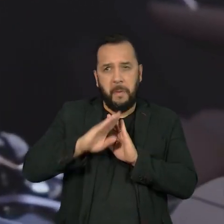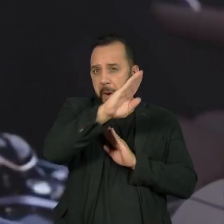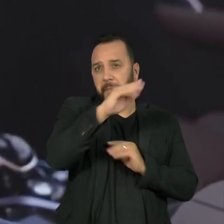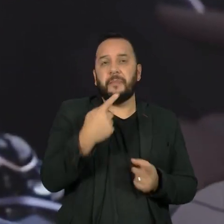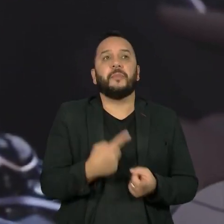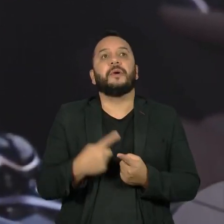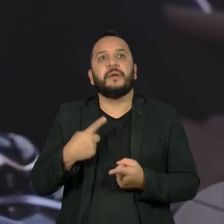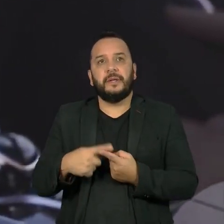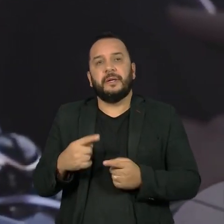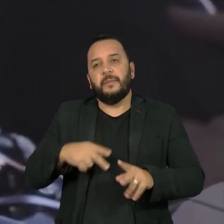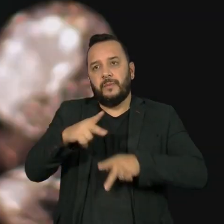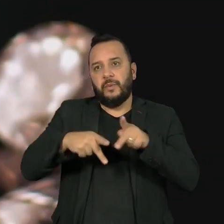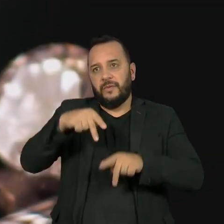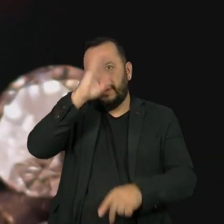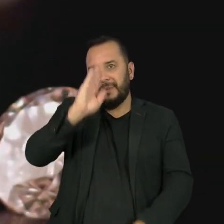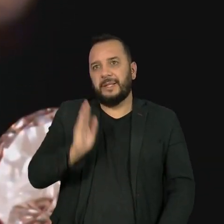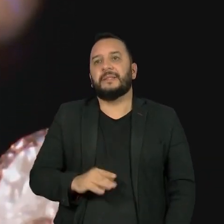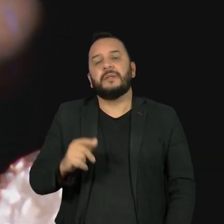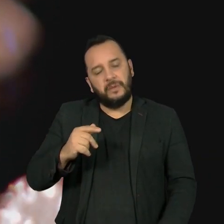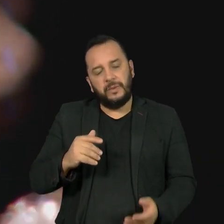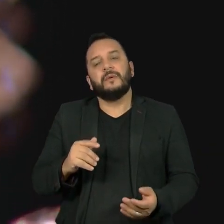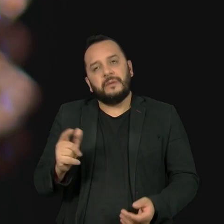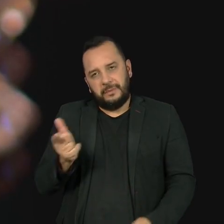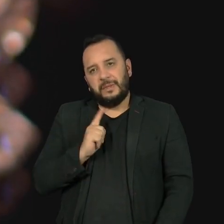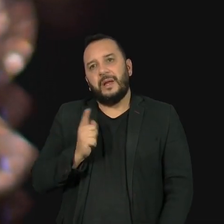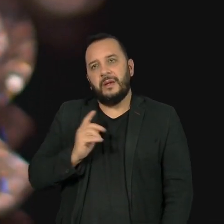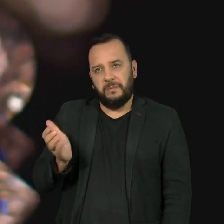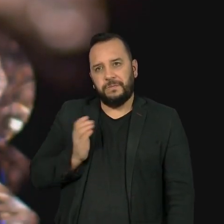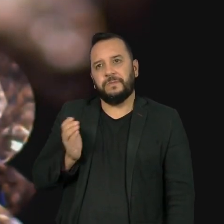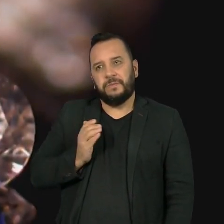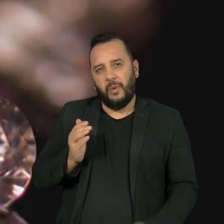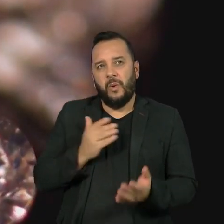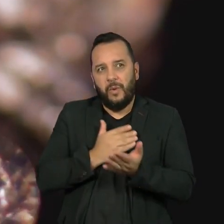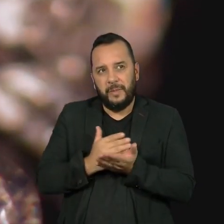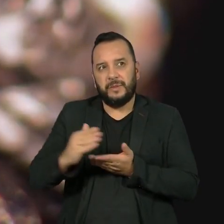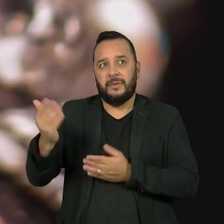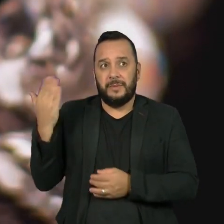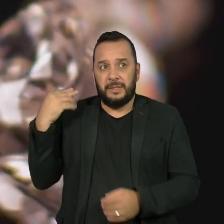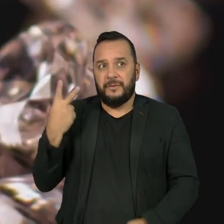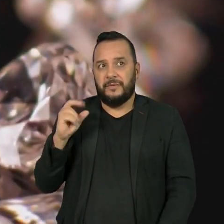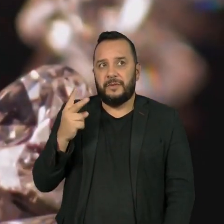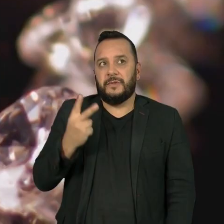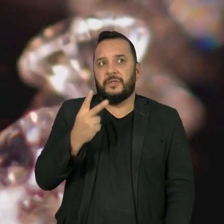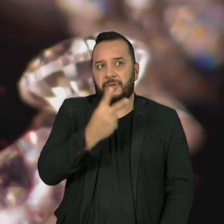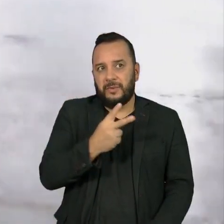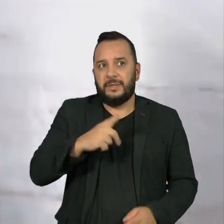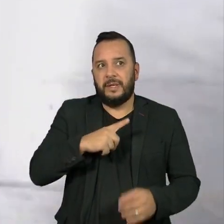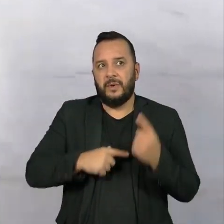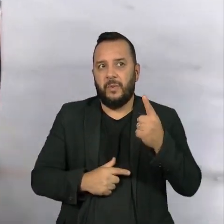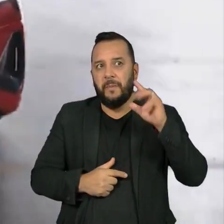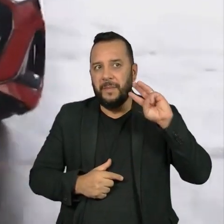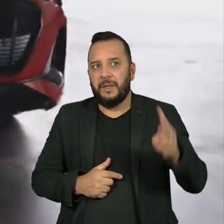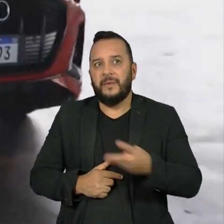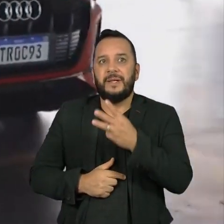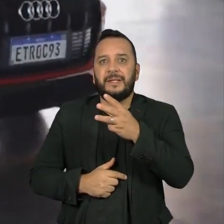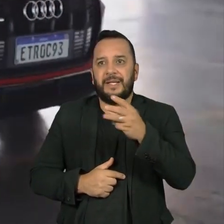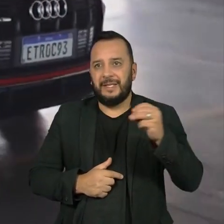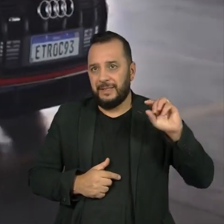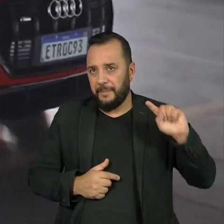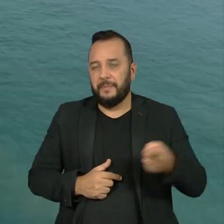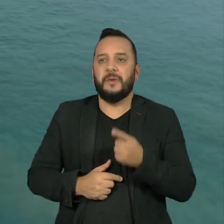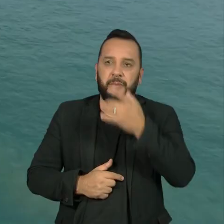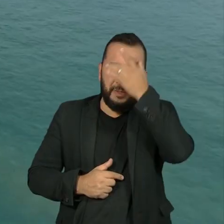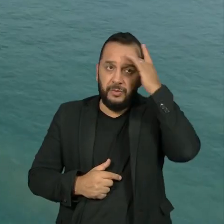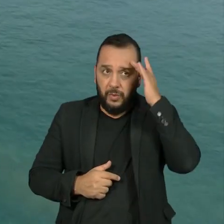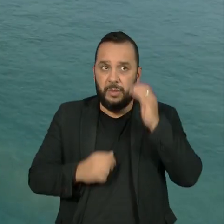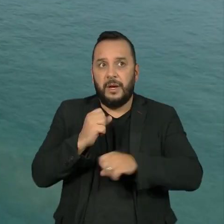pelo aumento de brasileiros com alto poder aquisitivo. Em 2022, eram 1.300.000 pessoas. Em